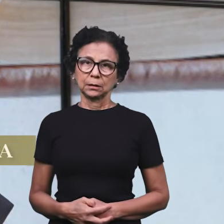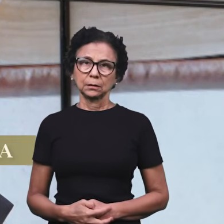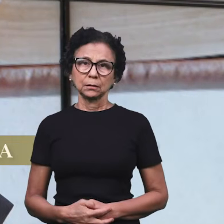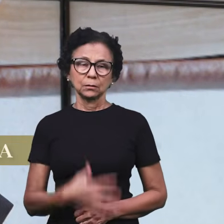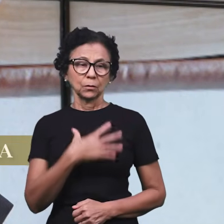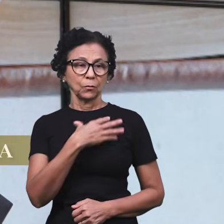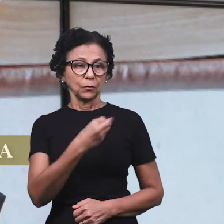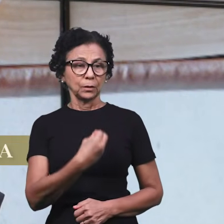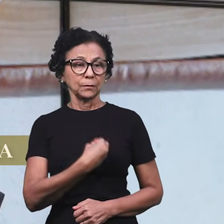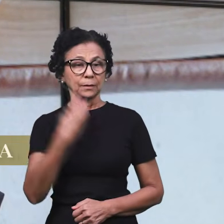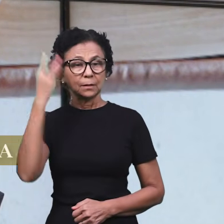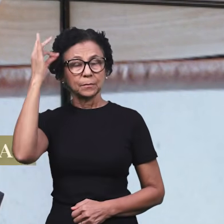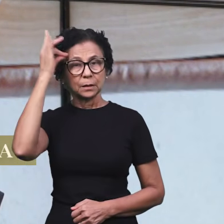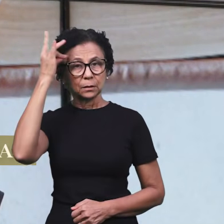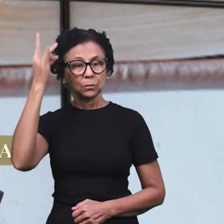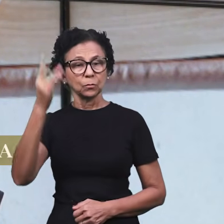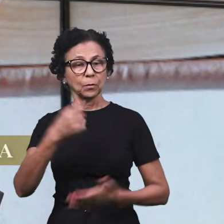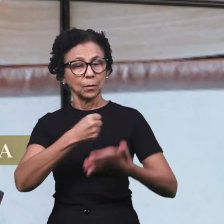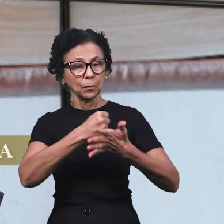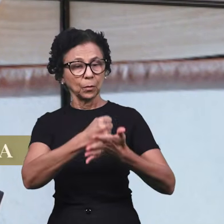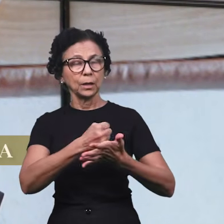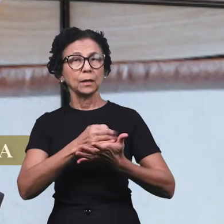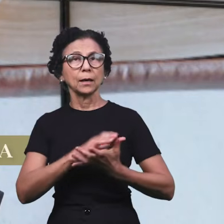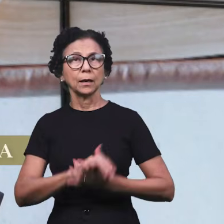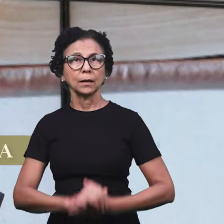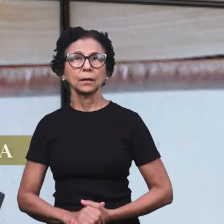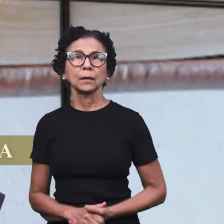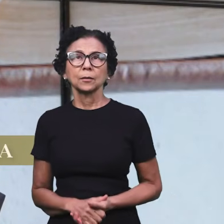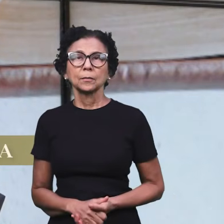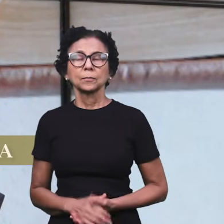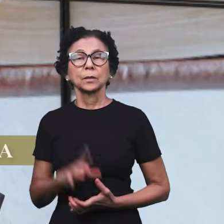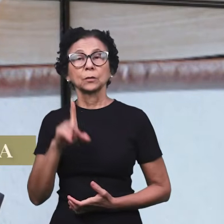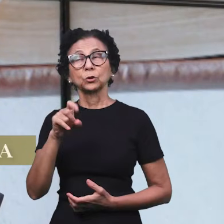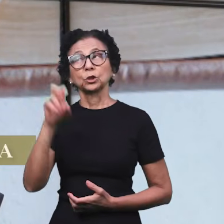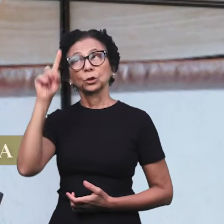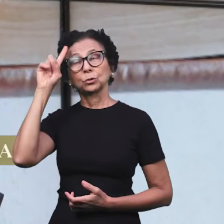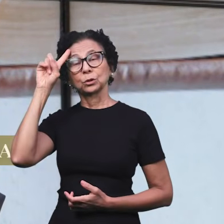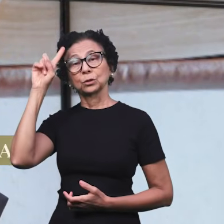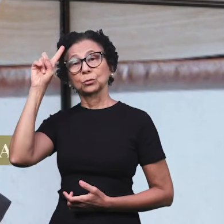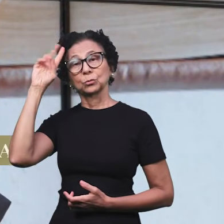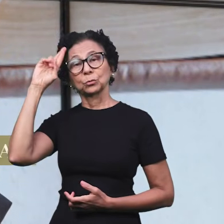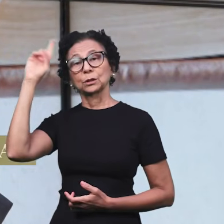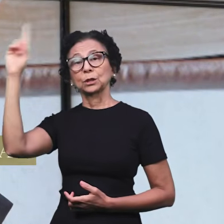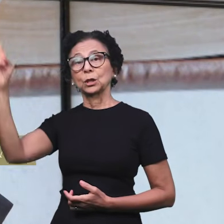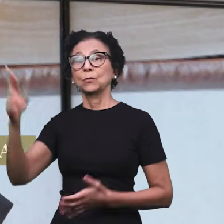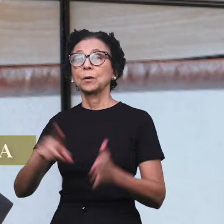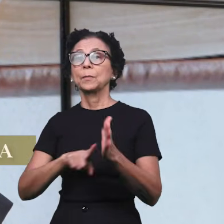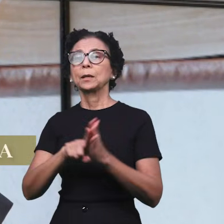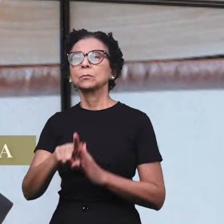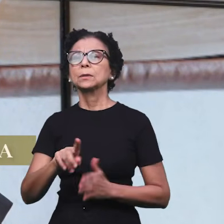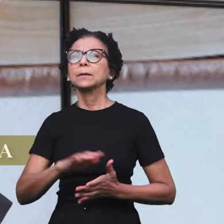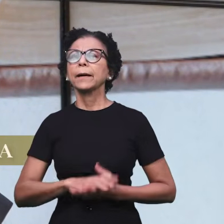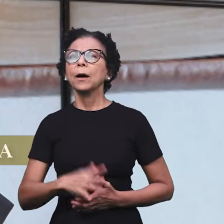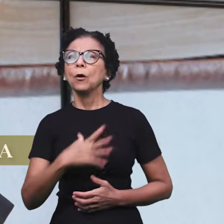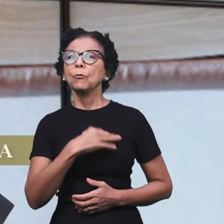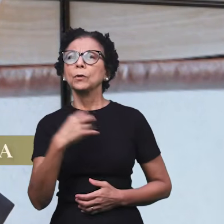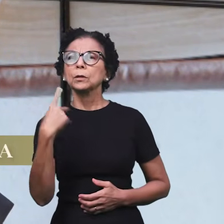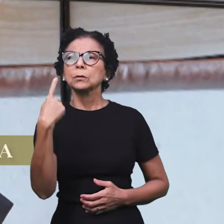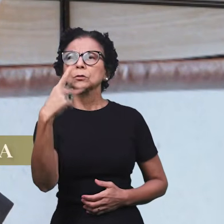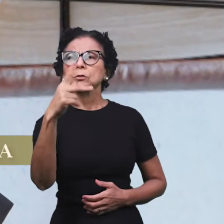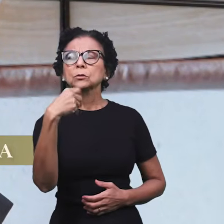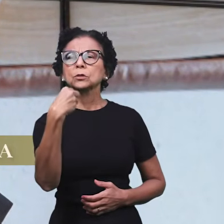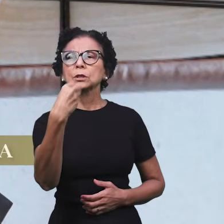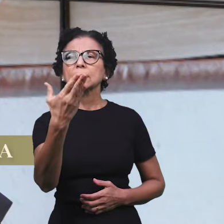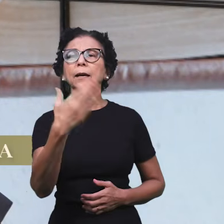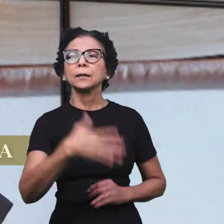espiritual dos nossos filhos, porque um dia nós vamos dar conta deles ao Senhor. Sim. Então, se nós fizermos opção de ter filhos, de